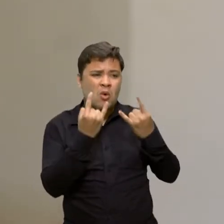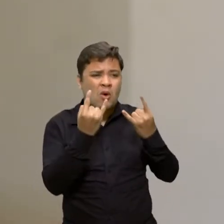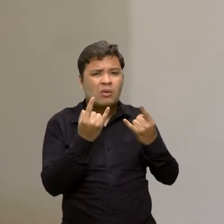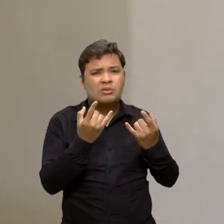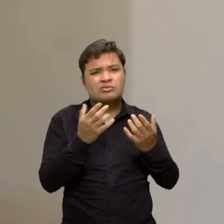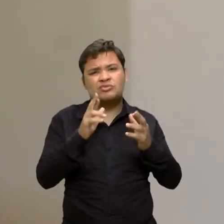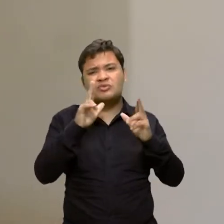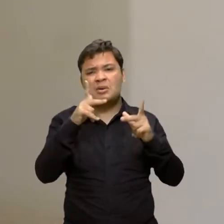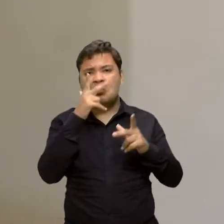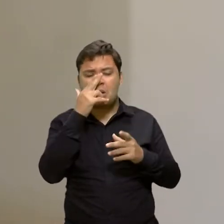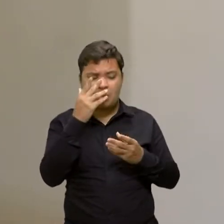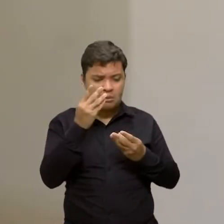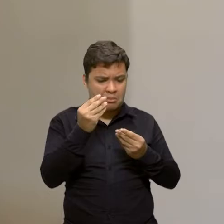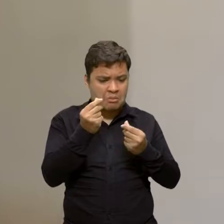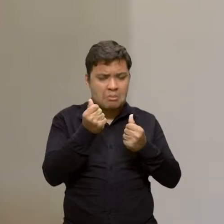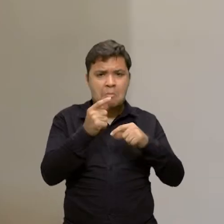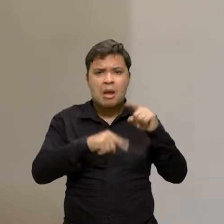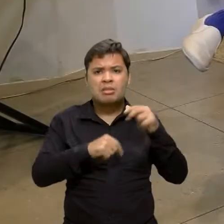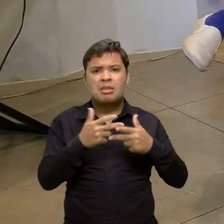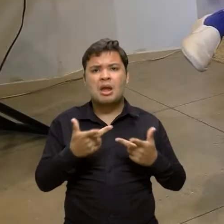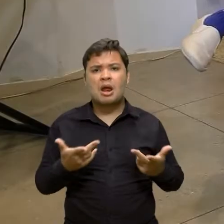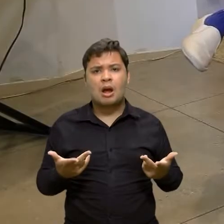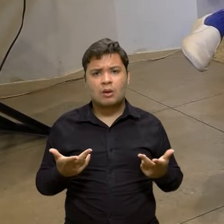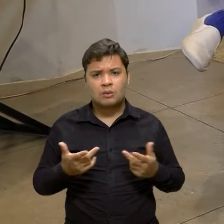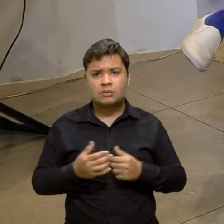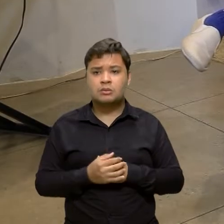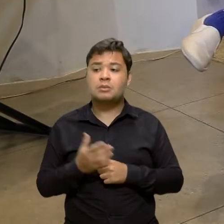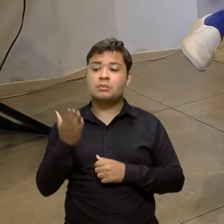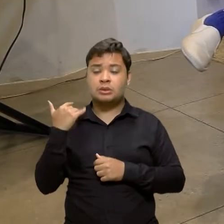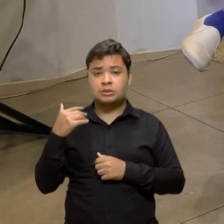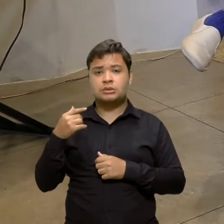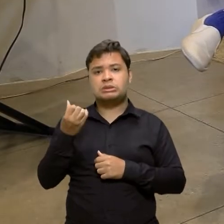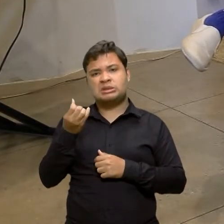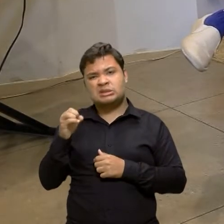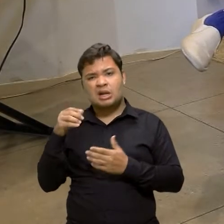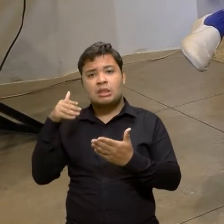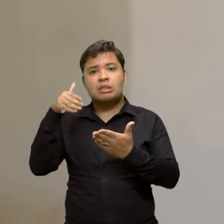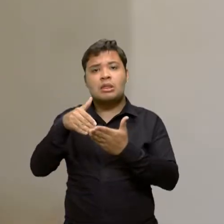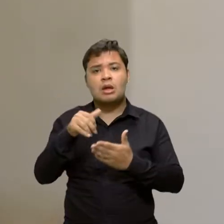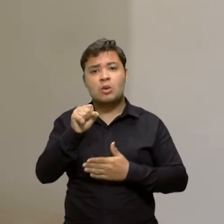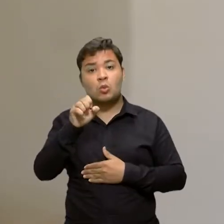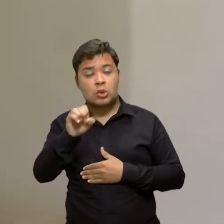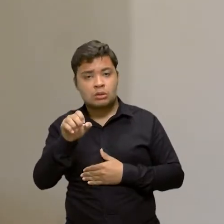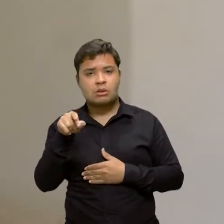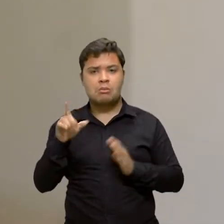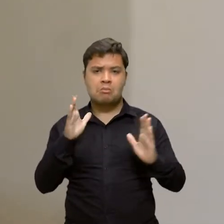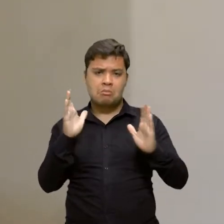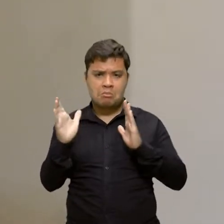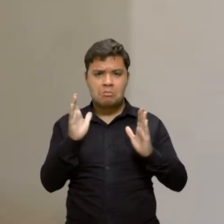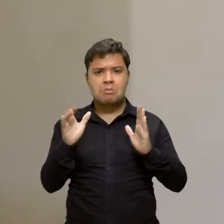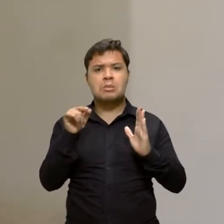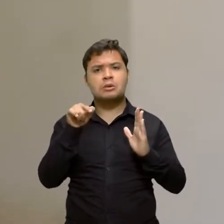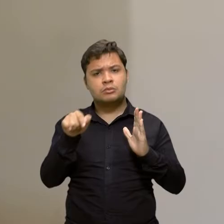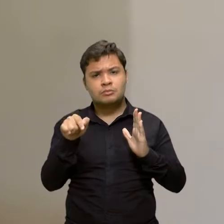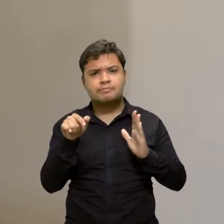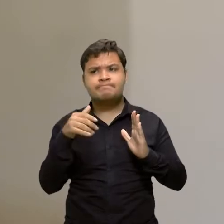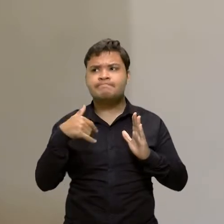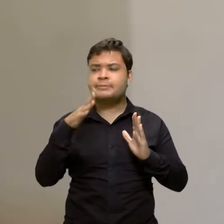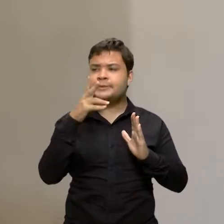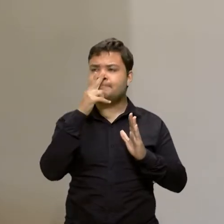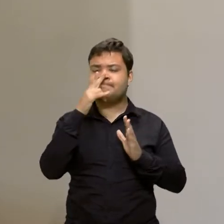sei lá, material. Sabe? Na década de 70 até 80 ele tinha assim, uma onda